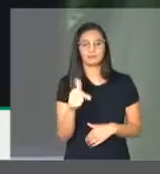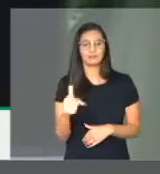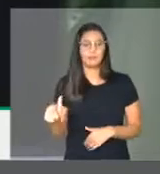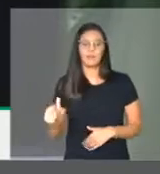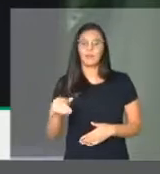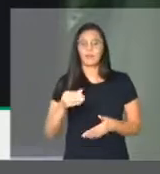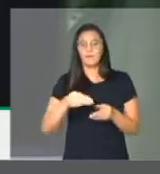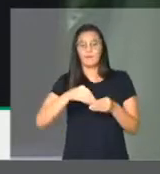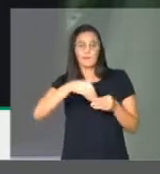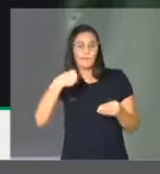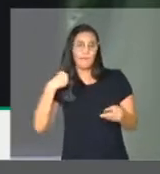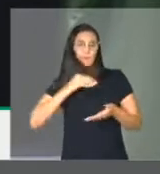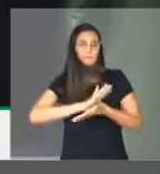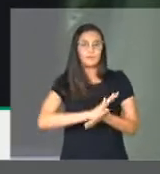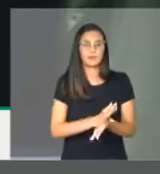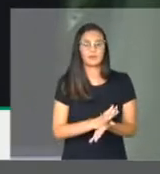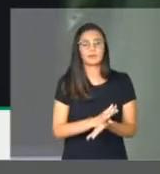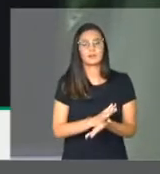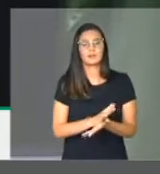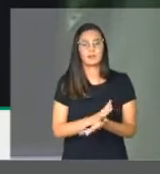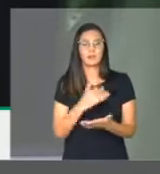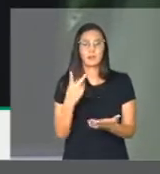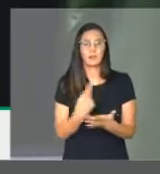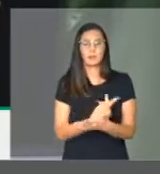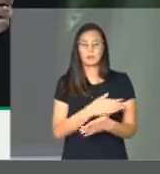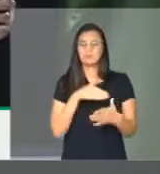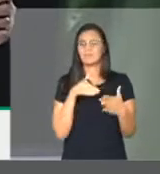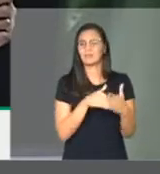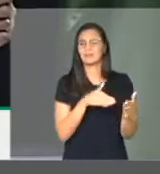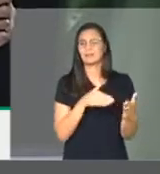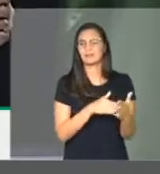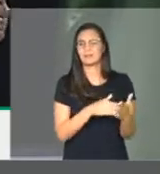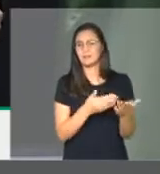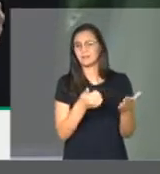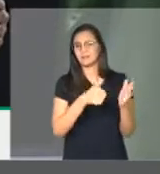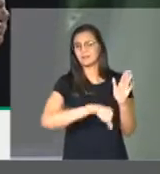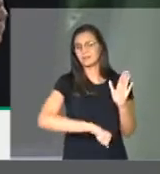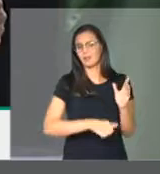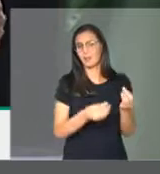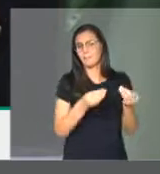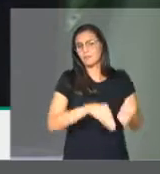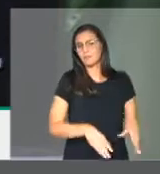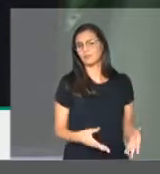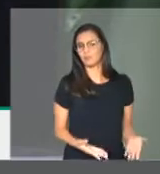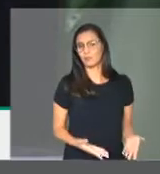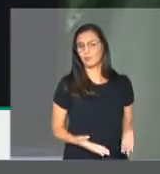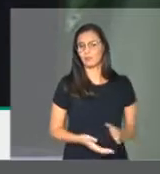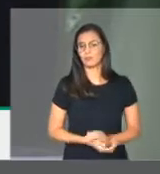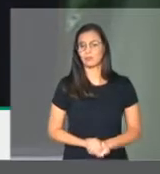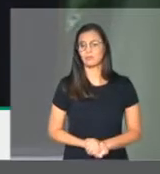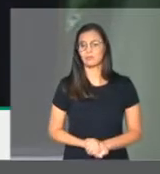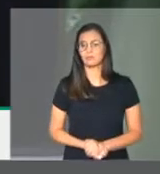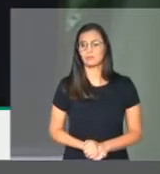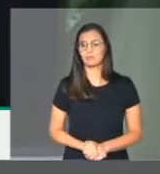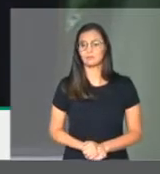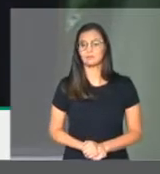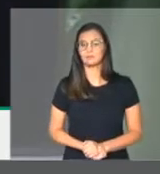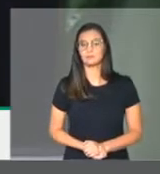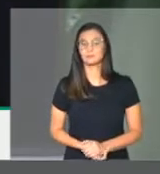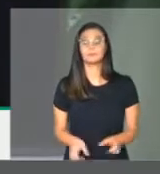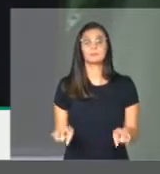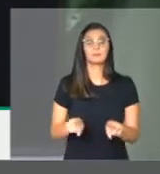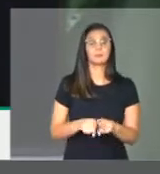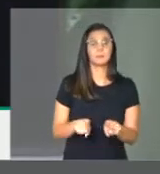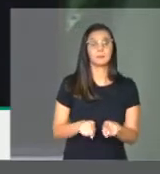preconceitos, enfrentou uma resistência que acabou por inviabilizá-la no formato em que proposta. Além do